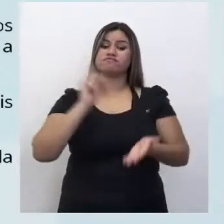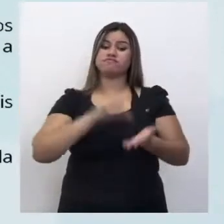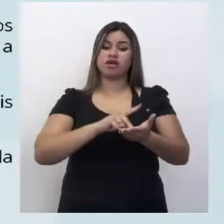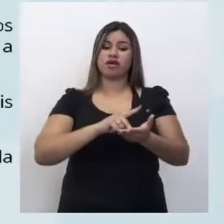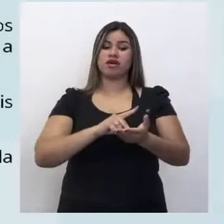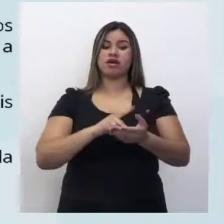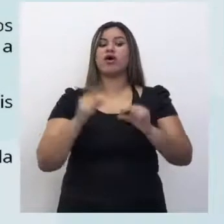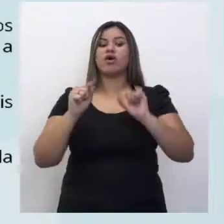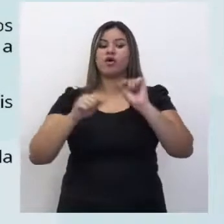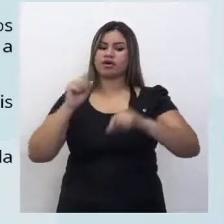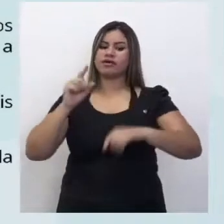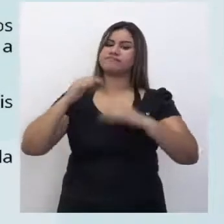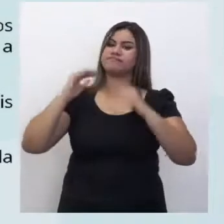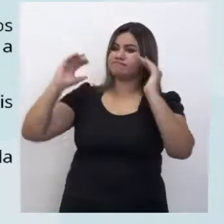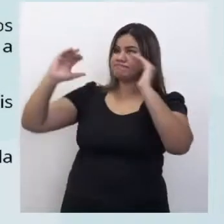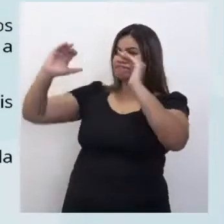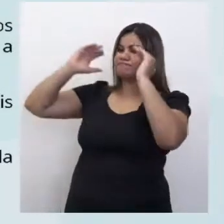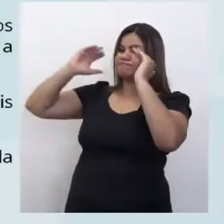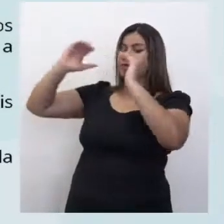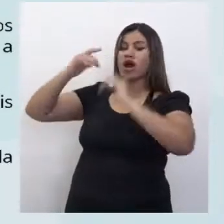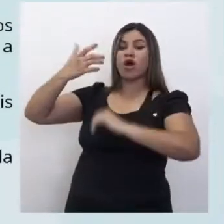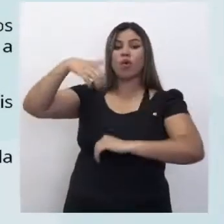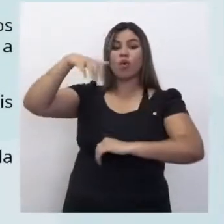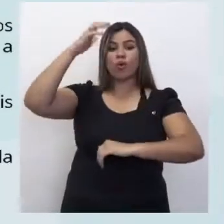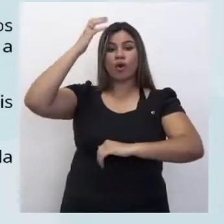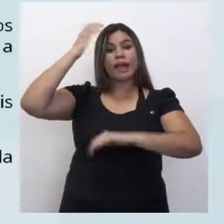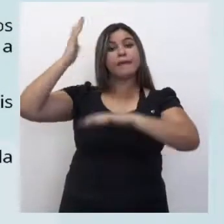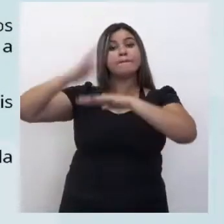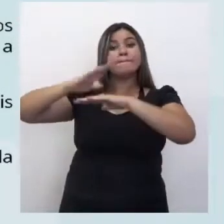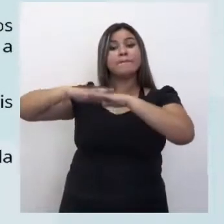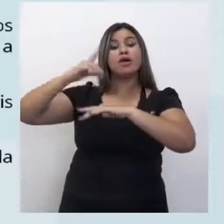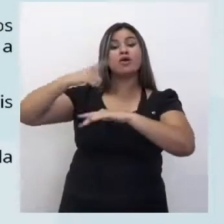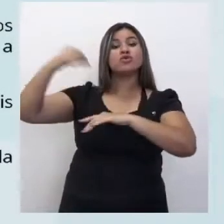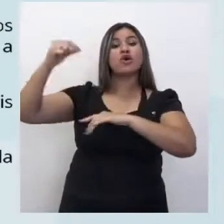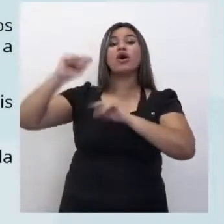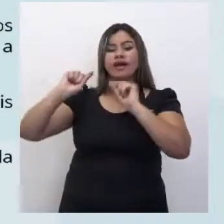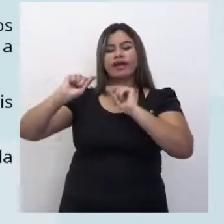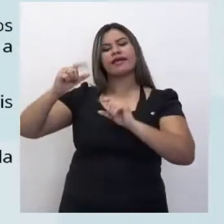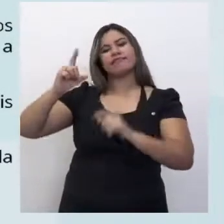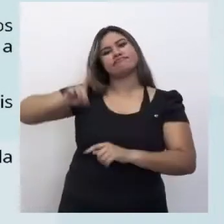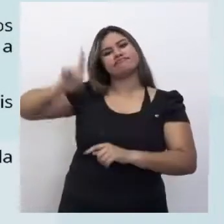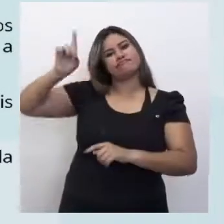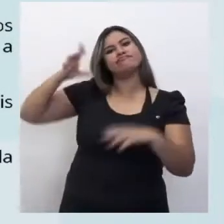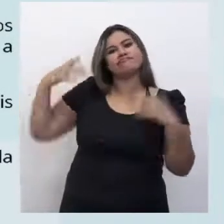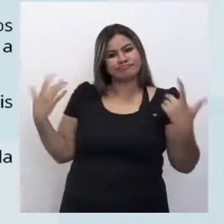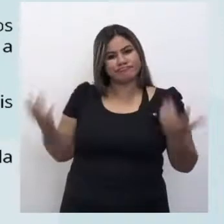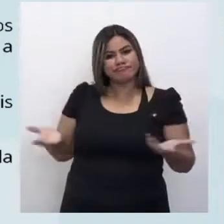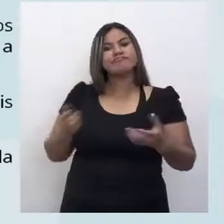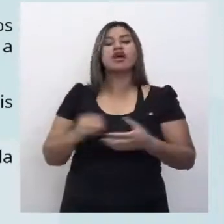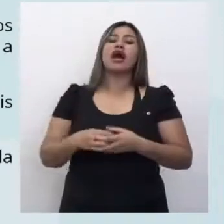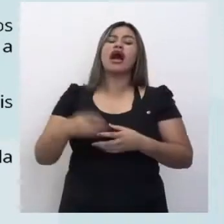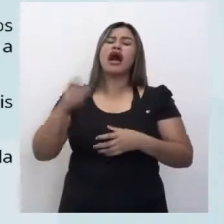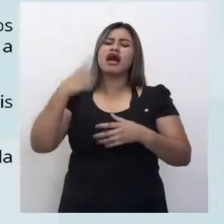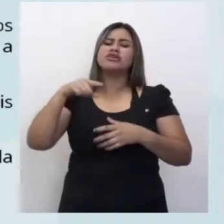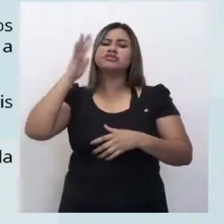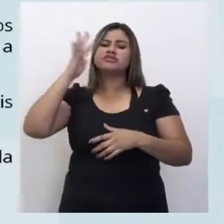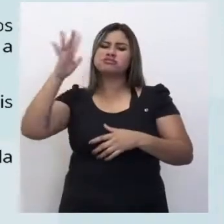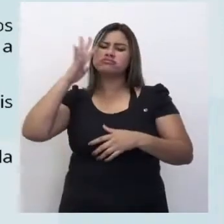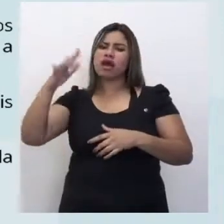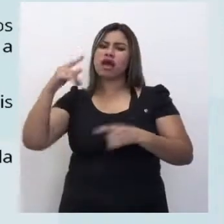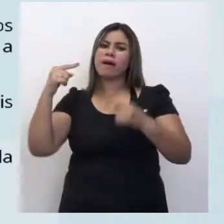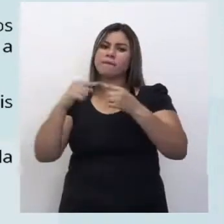a Deus, né? Então, a gente já vai ver isso já, mas a gente sabe que uma das teorias que